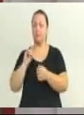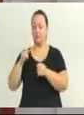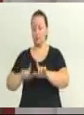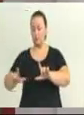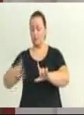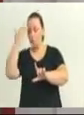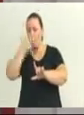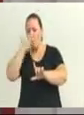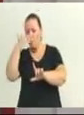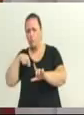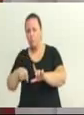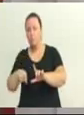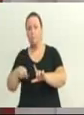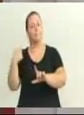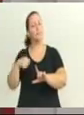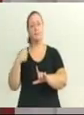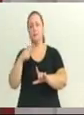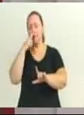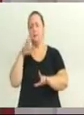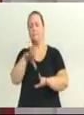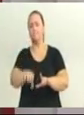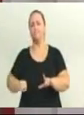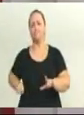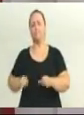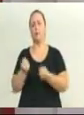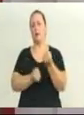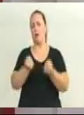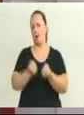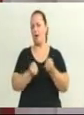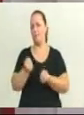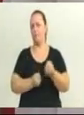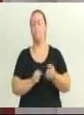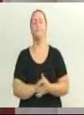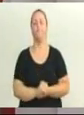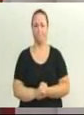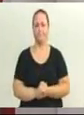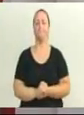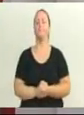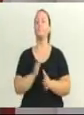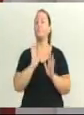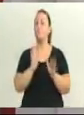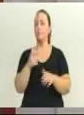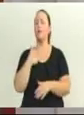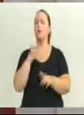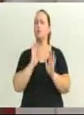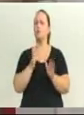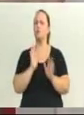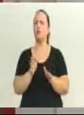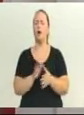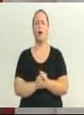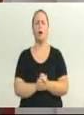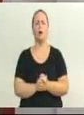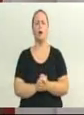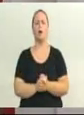Eu, pessoalmente, abordei o cidadão aqui, próximo à prefeitura, à Câmara de Vereadores, com um adesivo com fita isolante